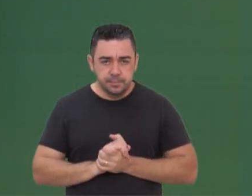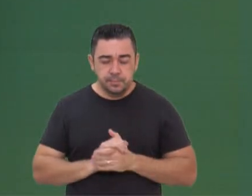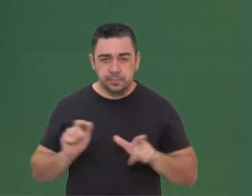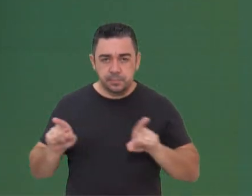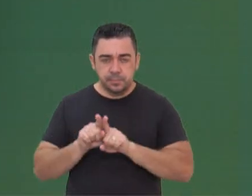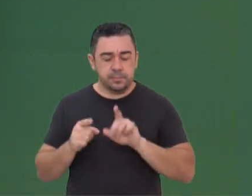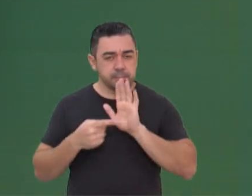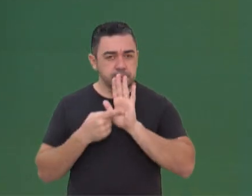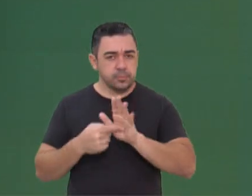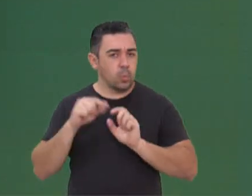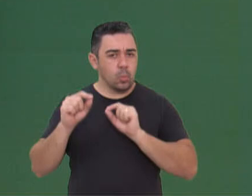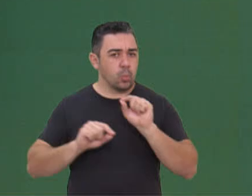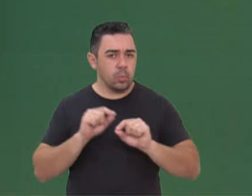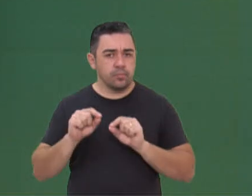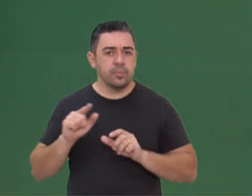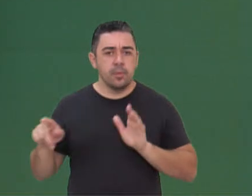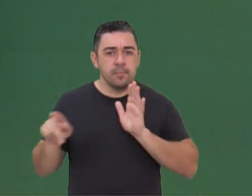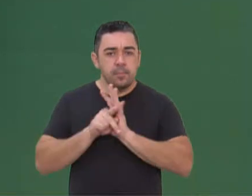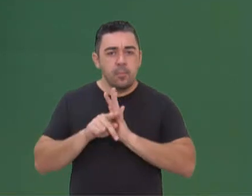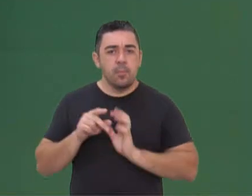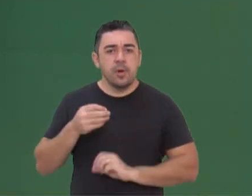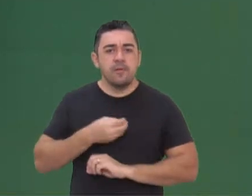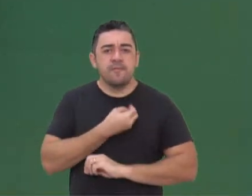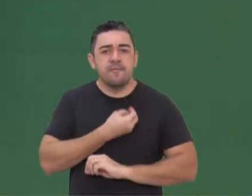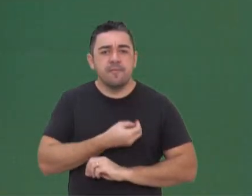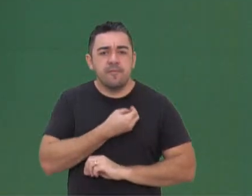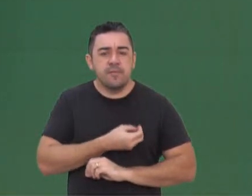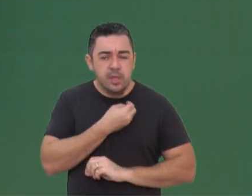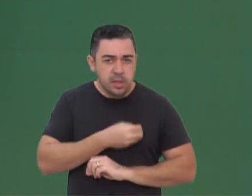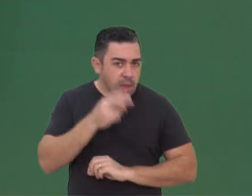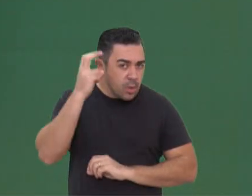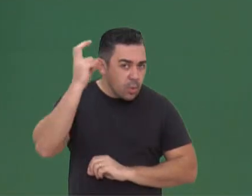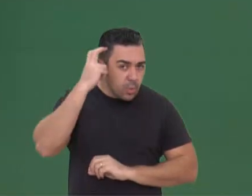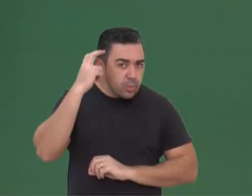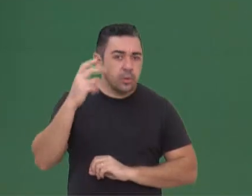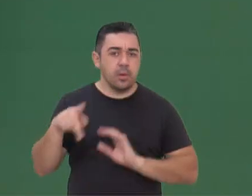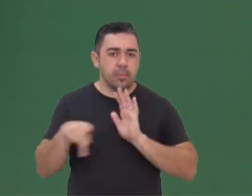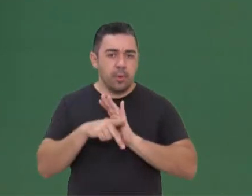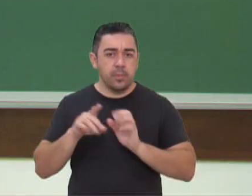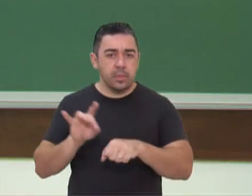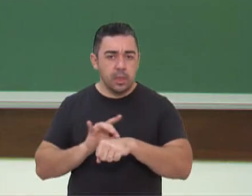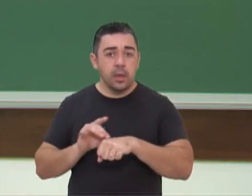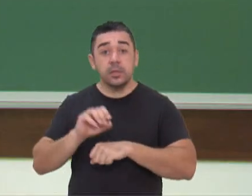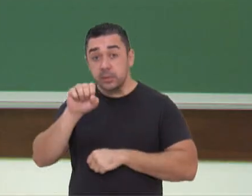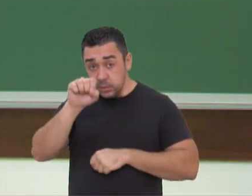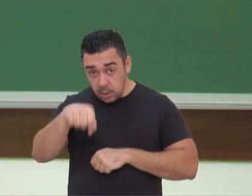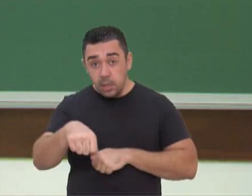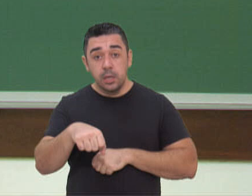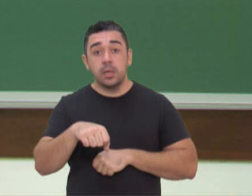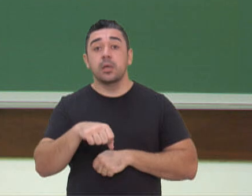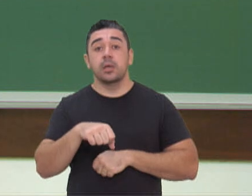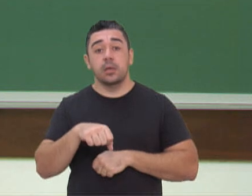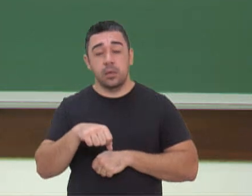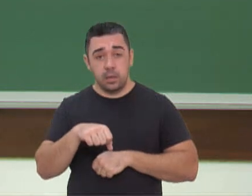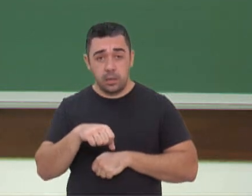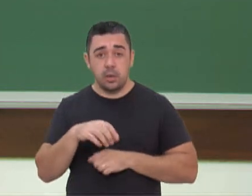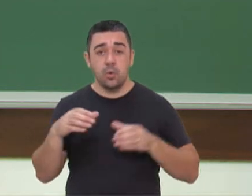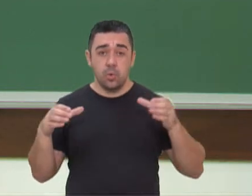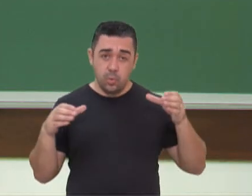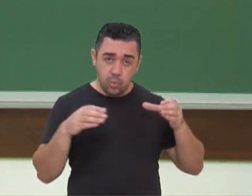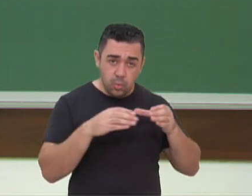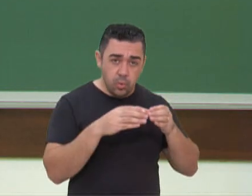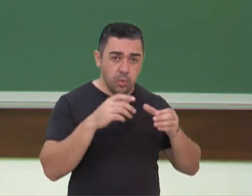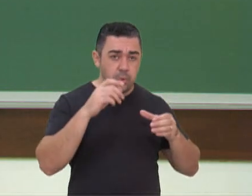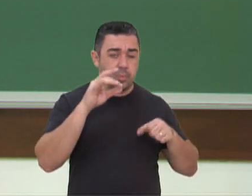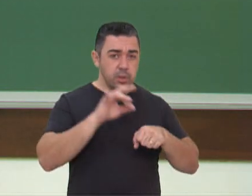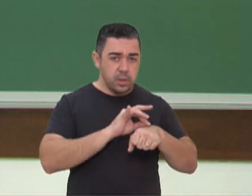dos salões destinados à vida cultural das pessoas negras. Sim, os negros se reuniam em salões para debater a sua